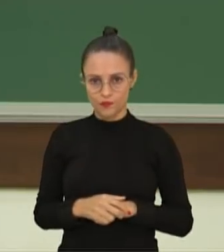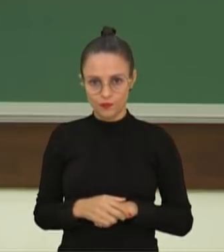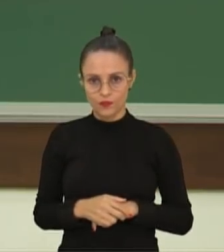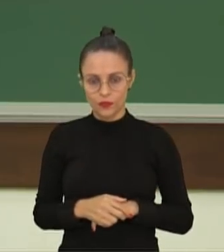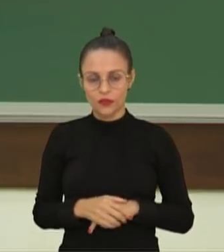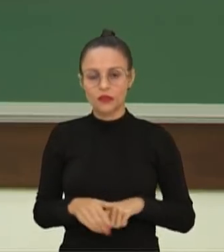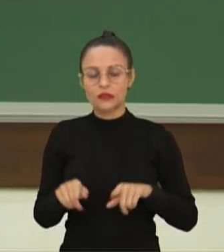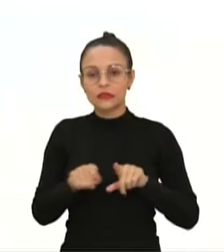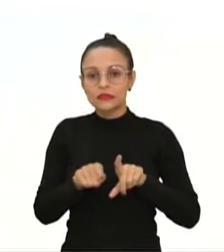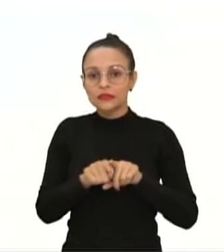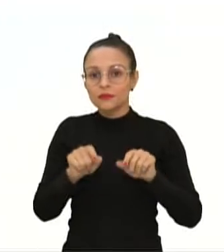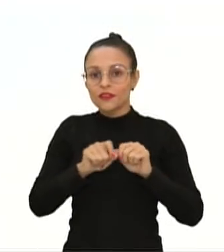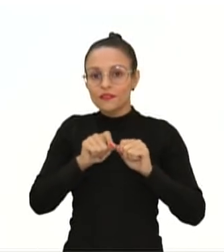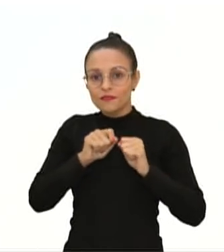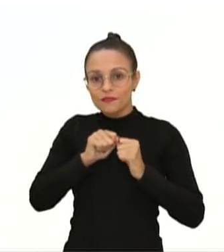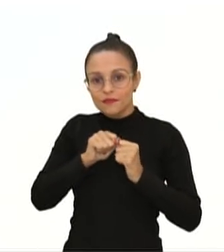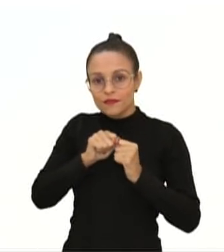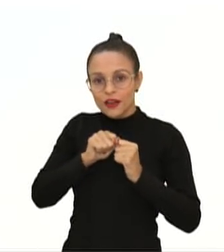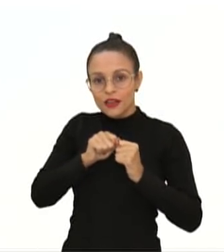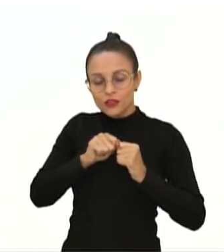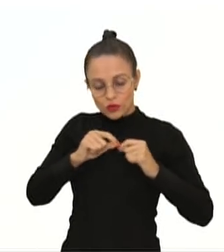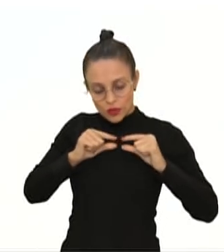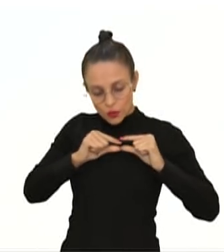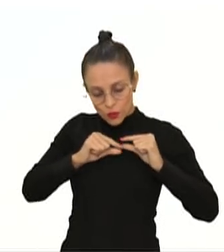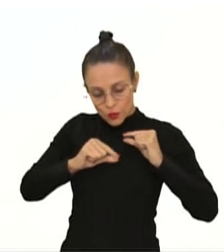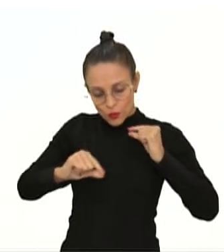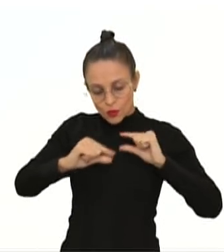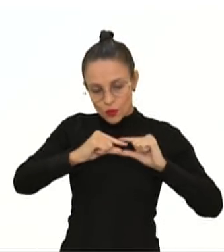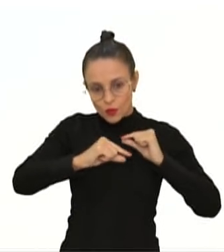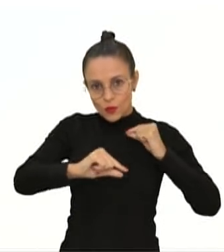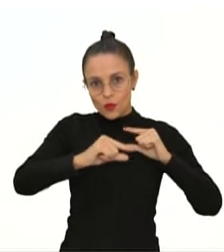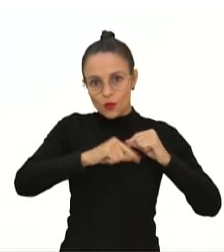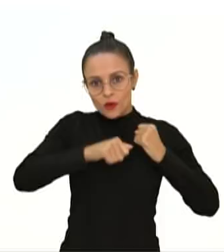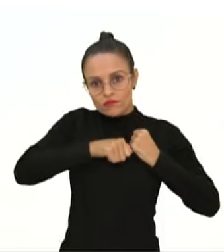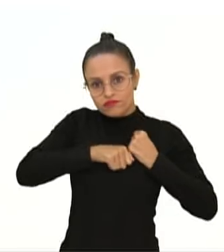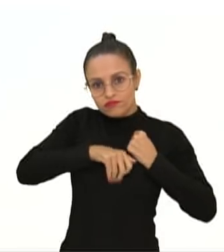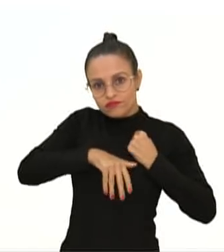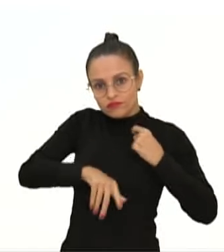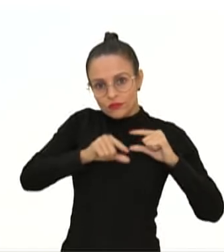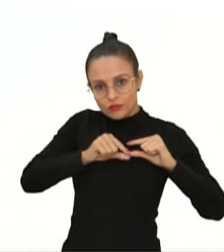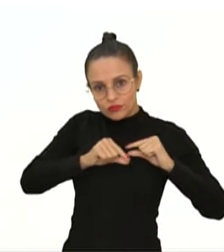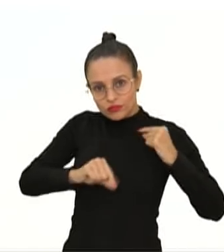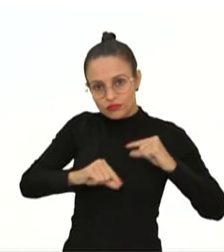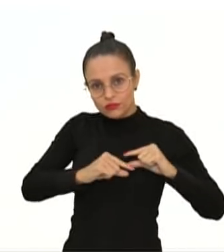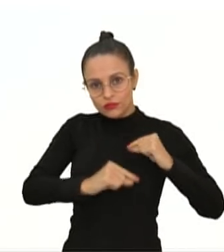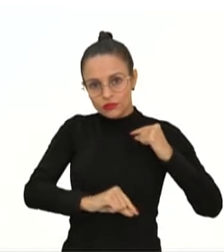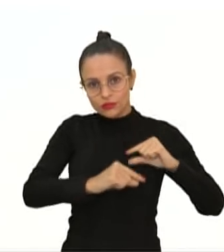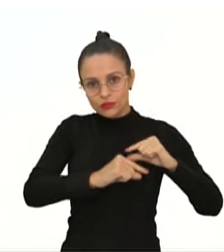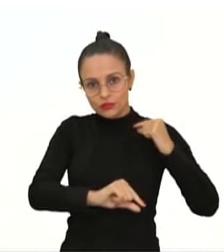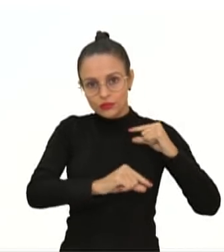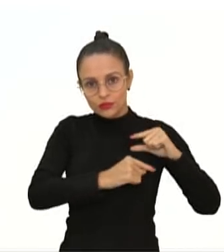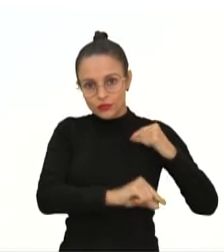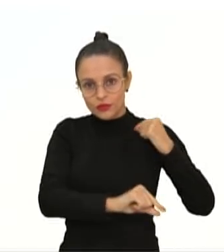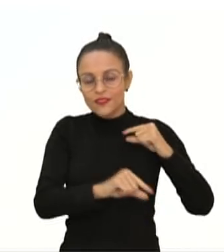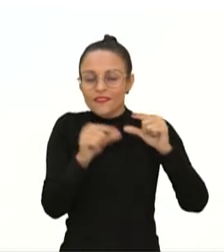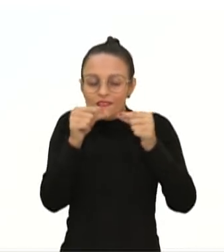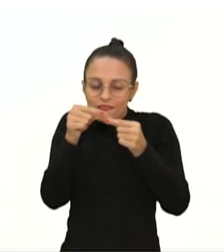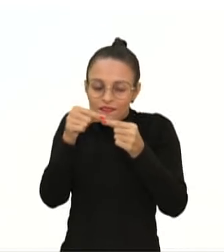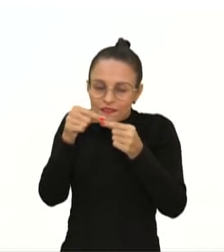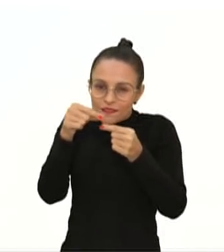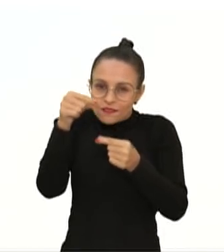se ramificam, ou seja, elas vão afinando, vão ficando mais fininhas, menores. E aí, à medida que elas vão ficando